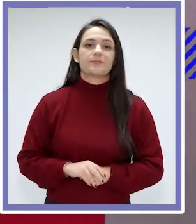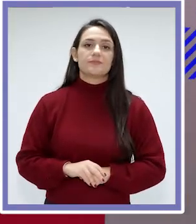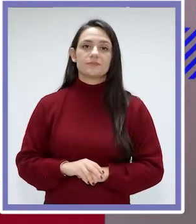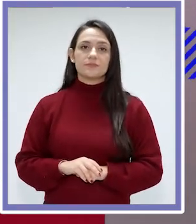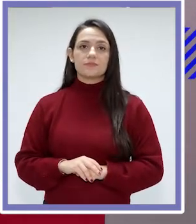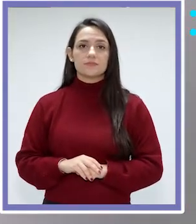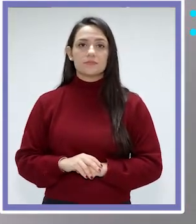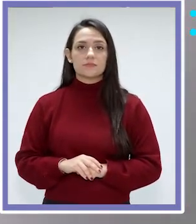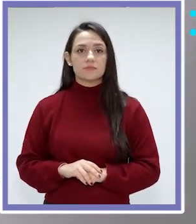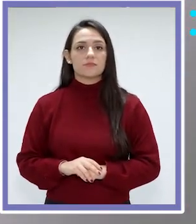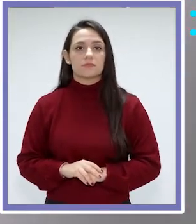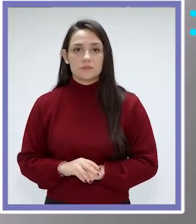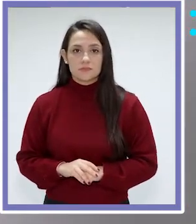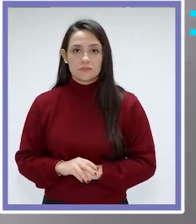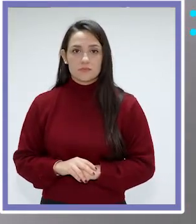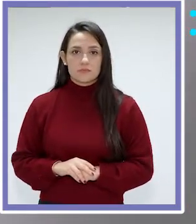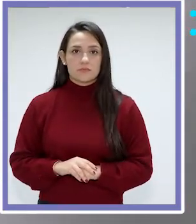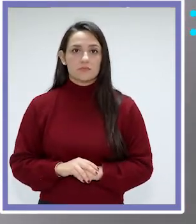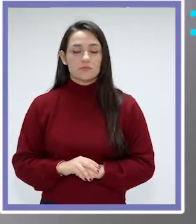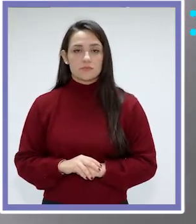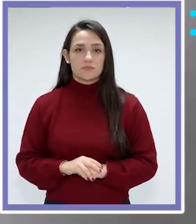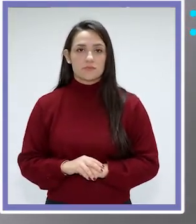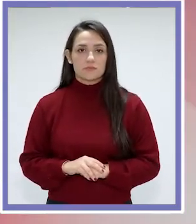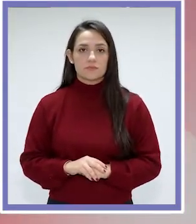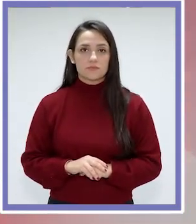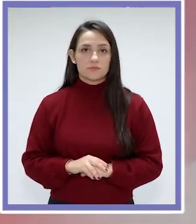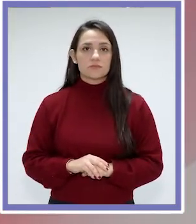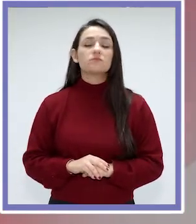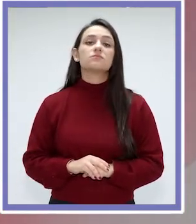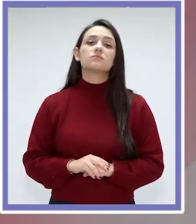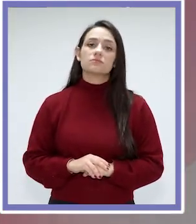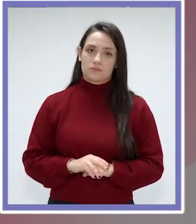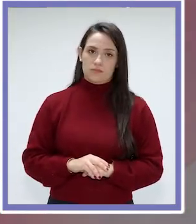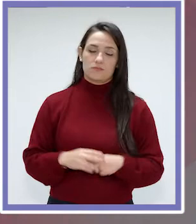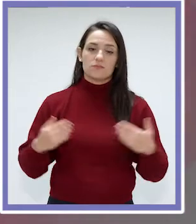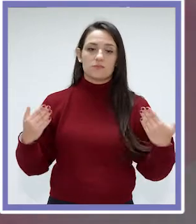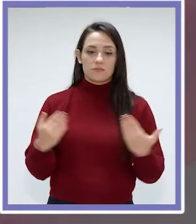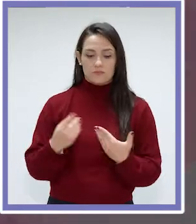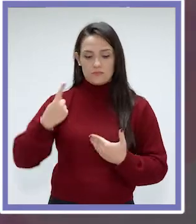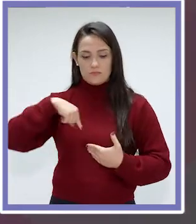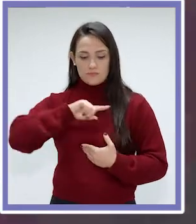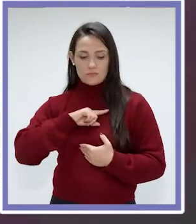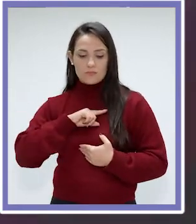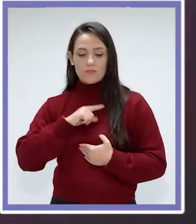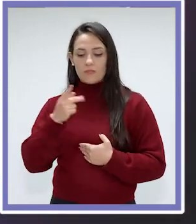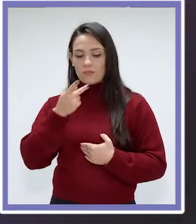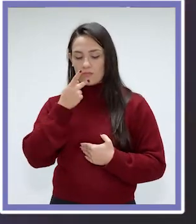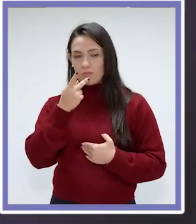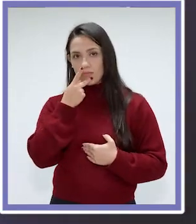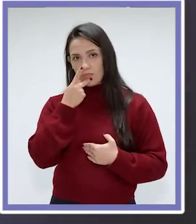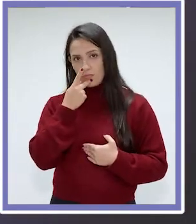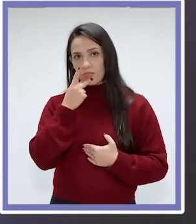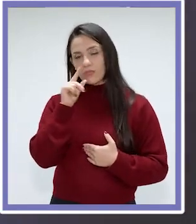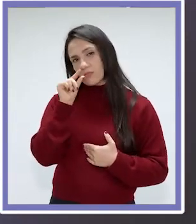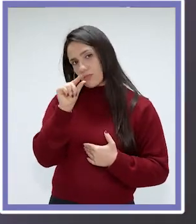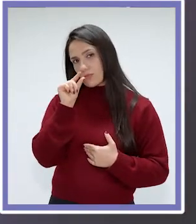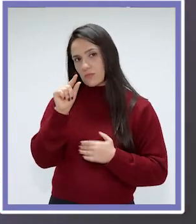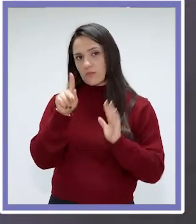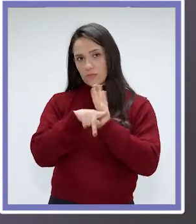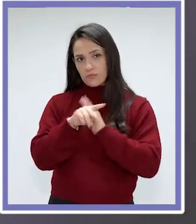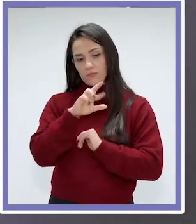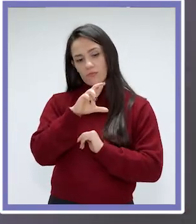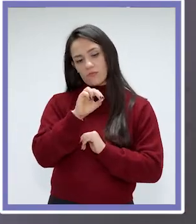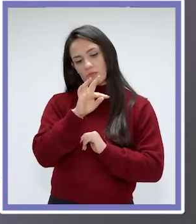hoje. Nós quem agradecemos mais uma vez. Bom, professor, antes da gente começar a falar das peculiaridades da